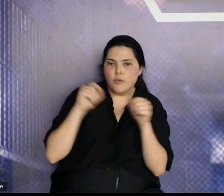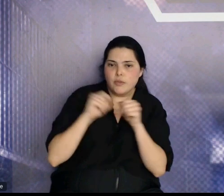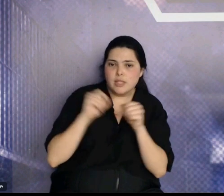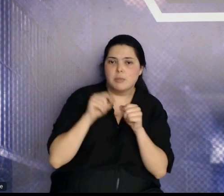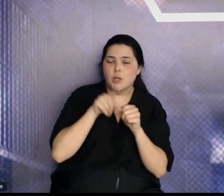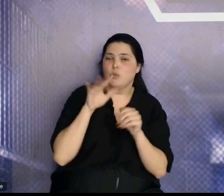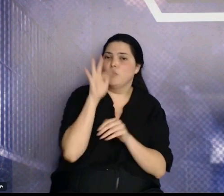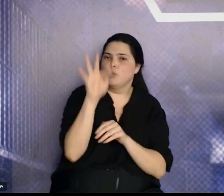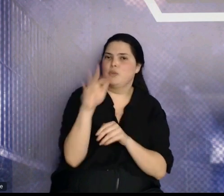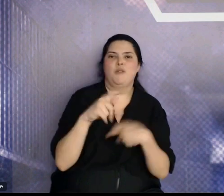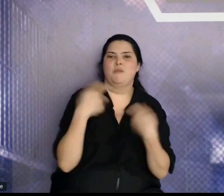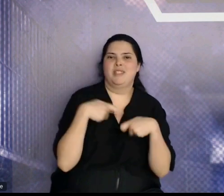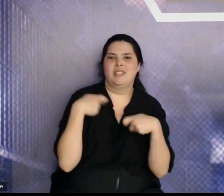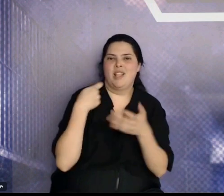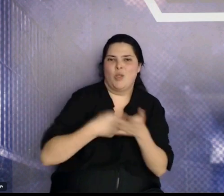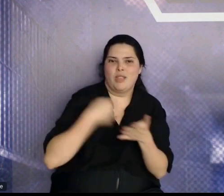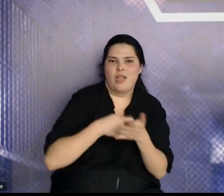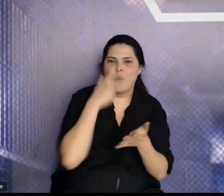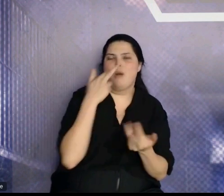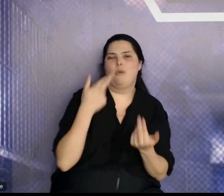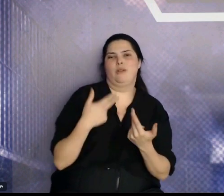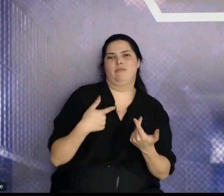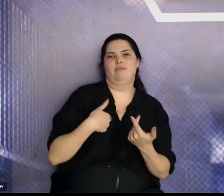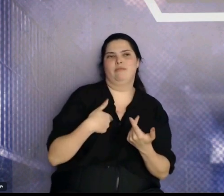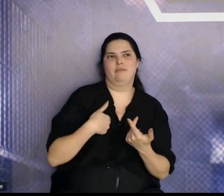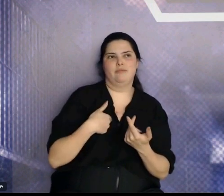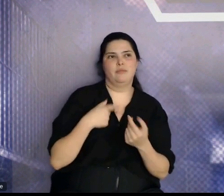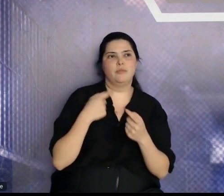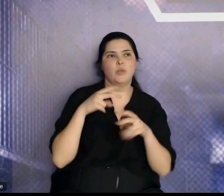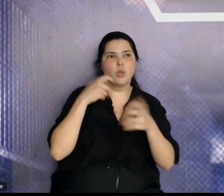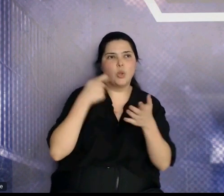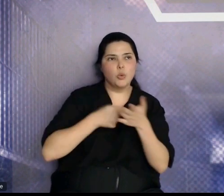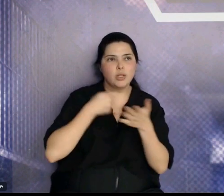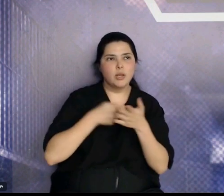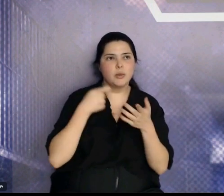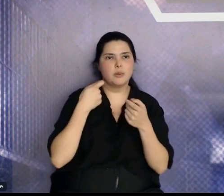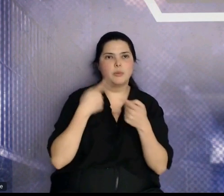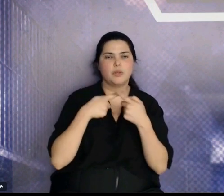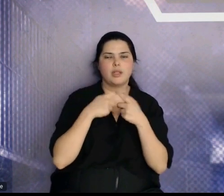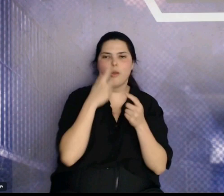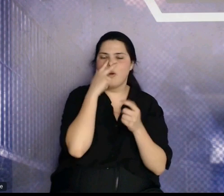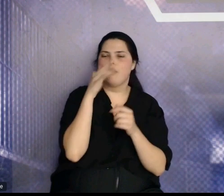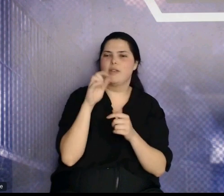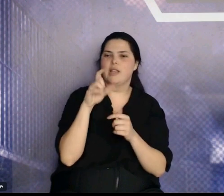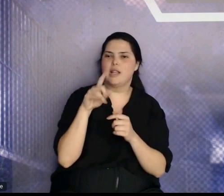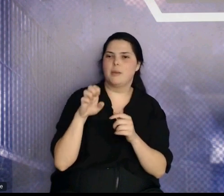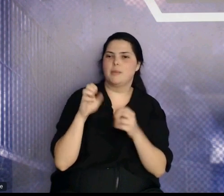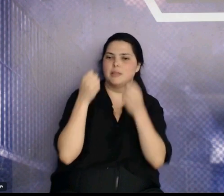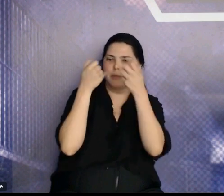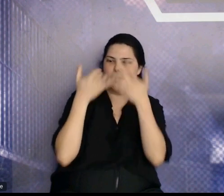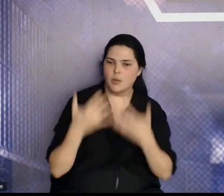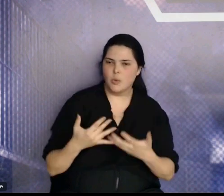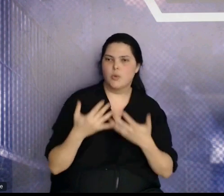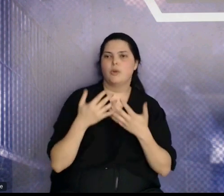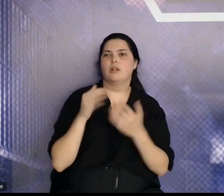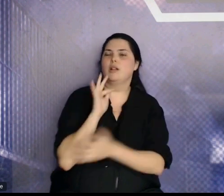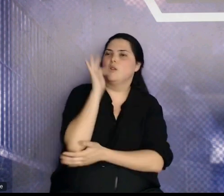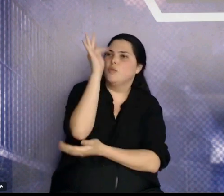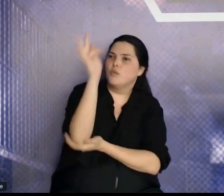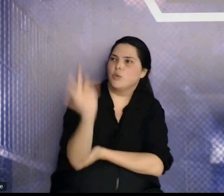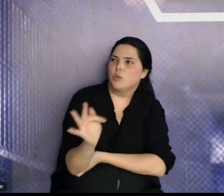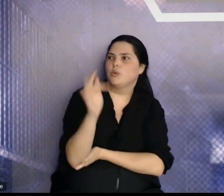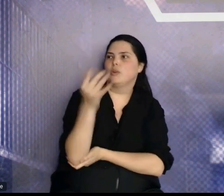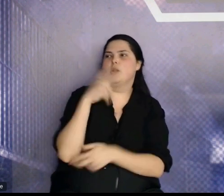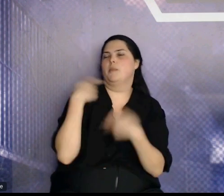Então, a gente luta por isso para que, como o Felipe falou sabiamente, as pessoas lá no futuro não